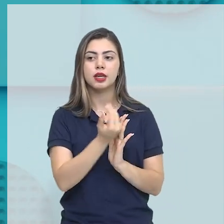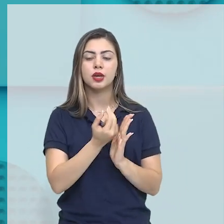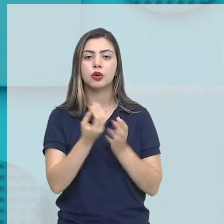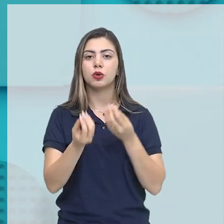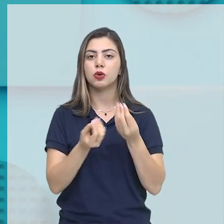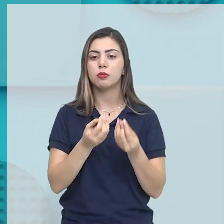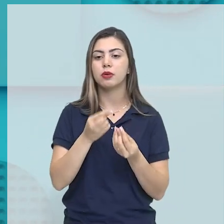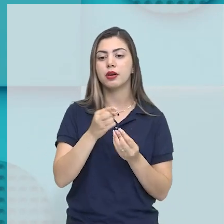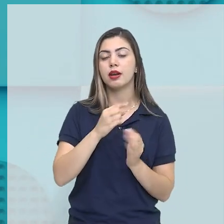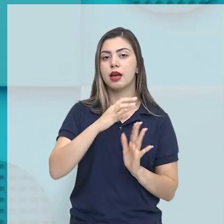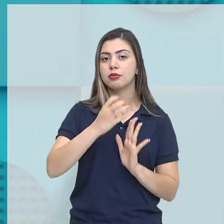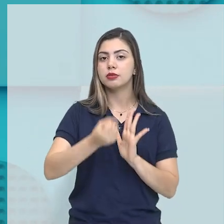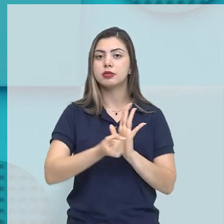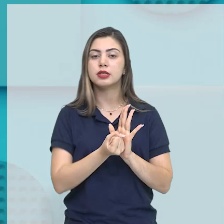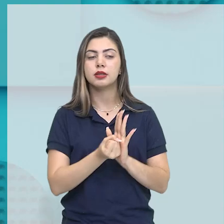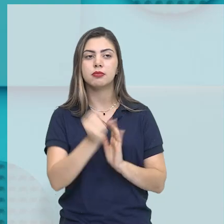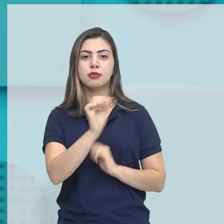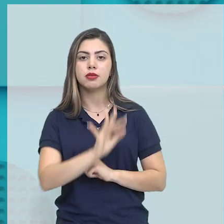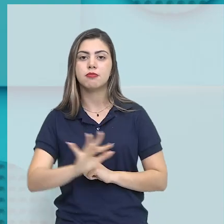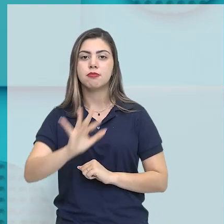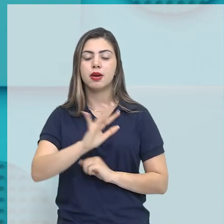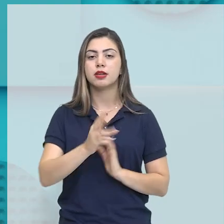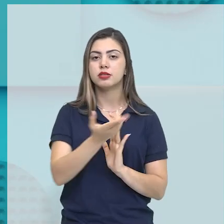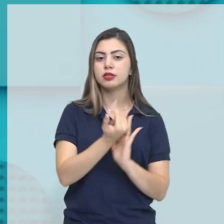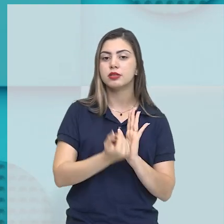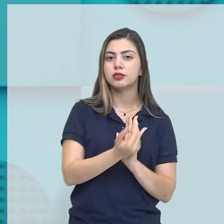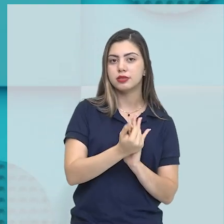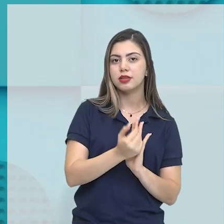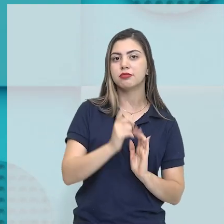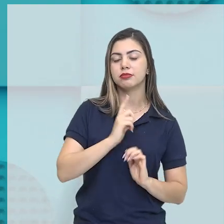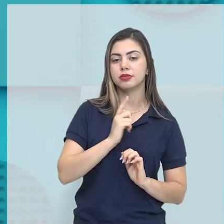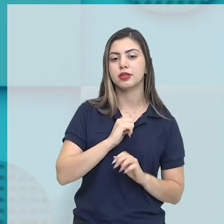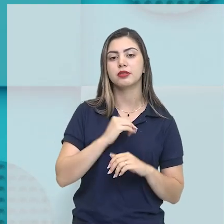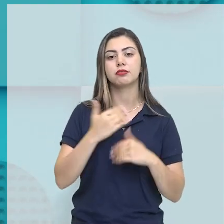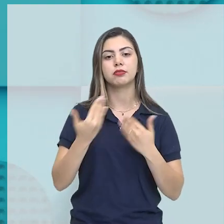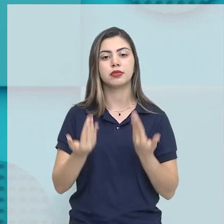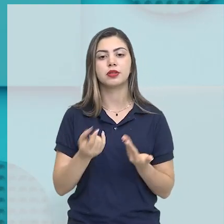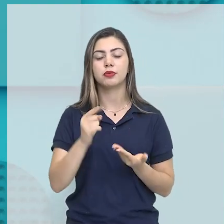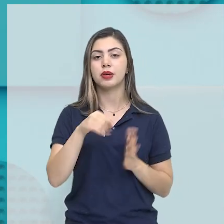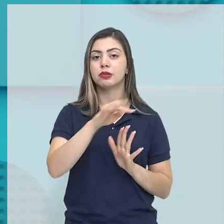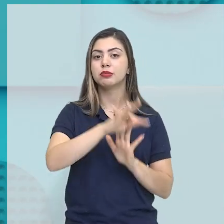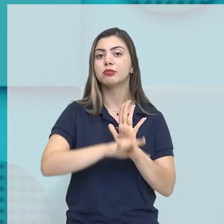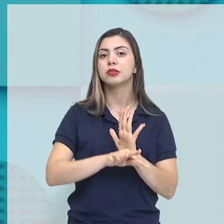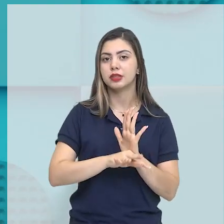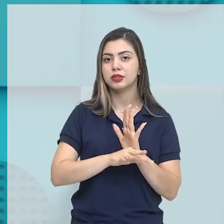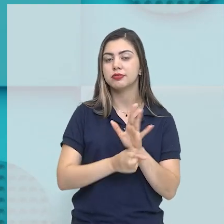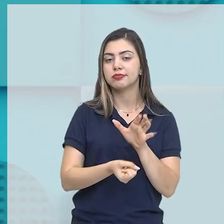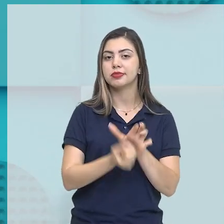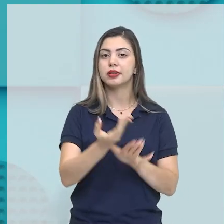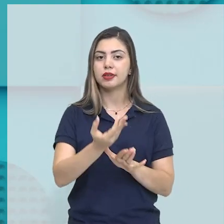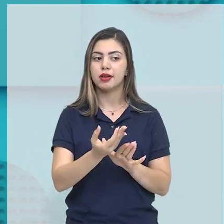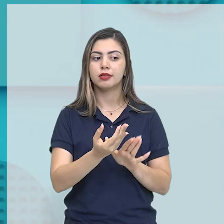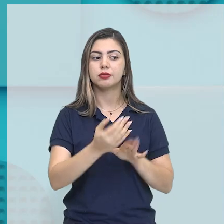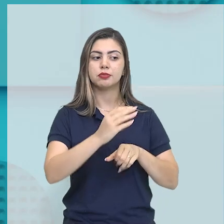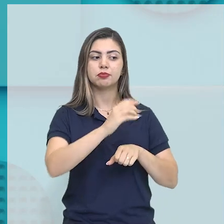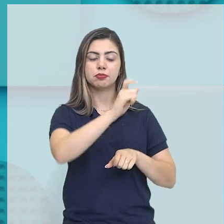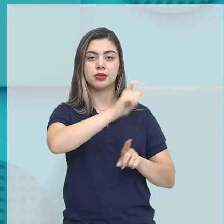esse símbolo, essa imagem, esse desenho já existem, certo? É um texto, é algo original.